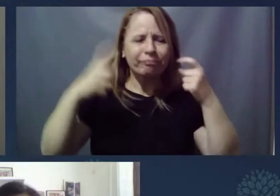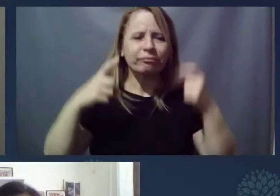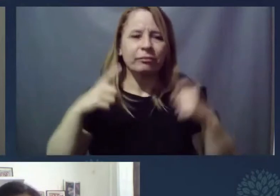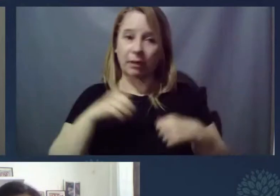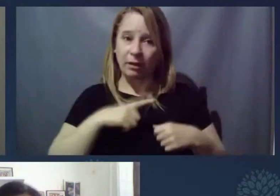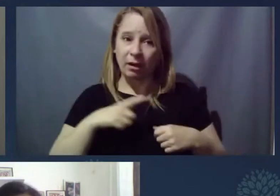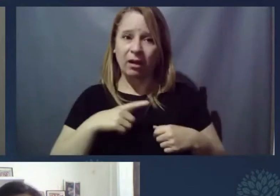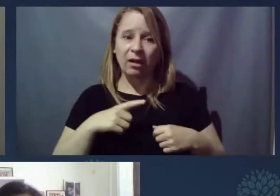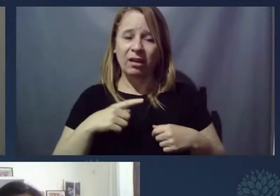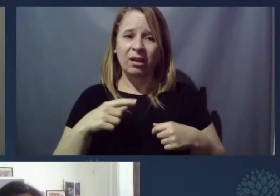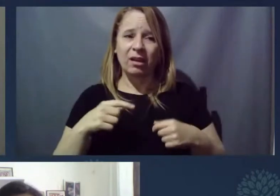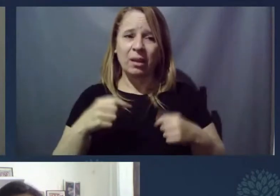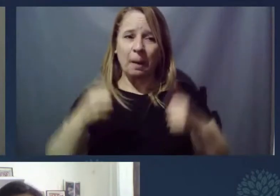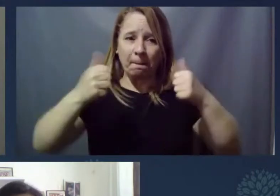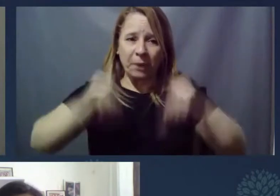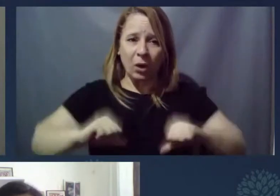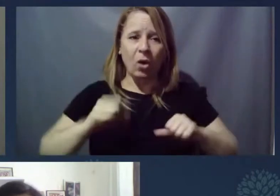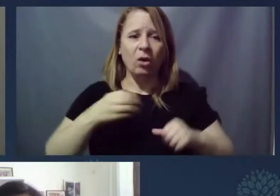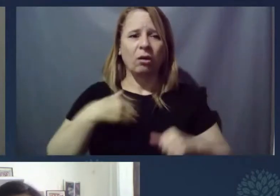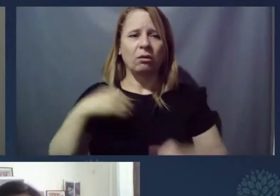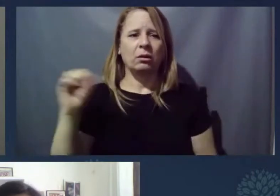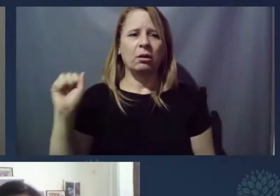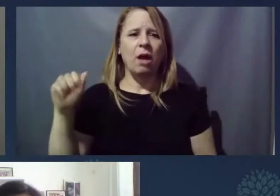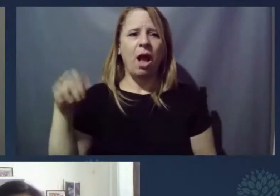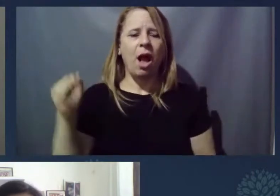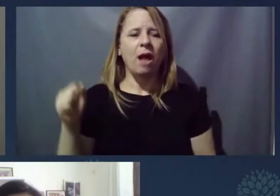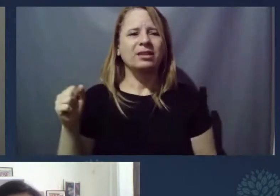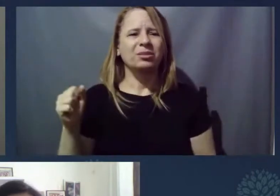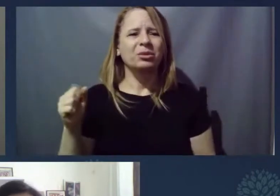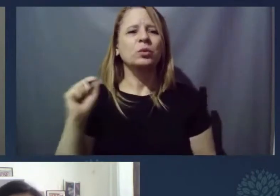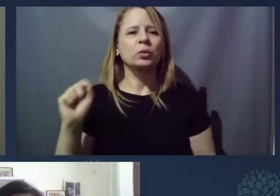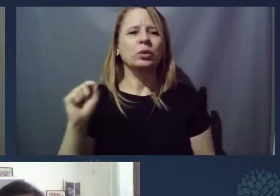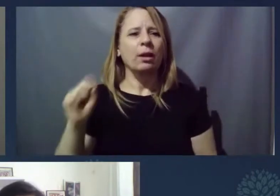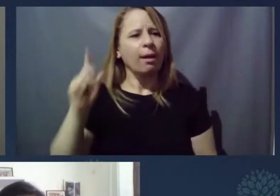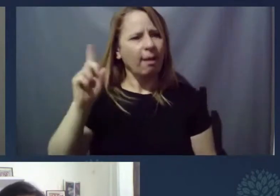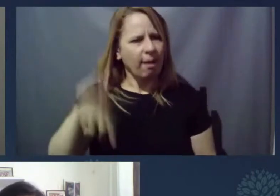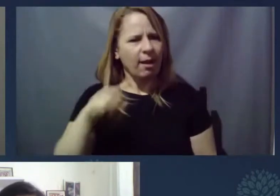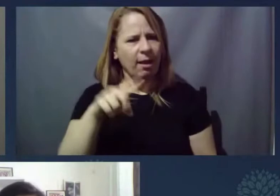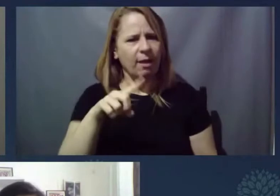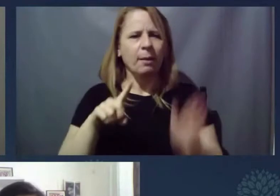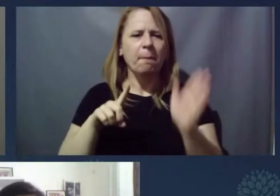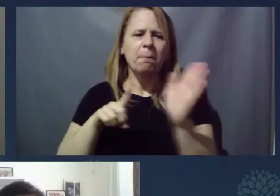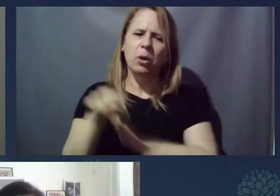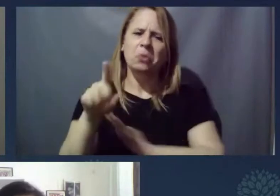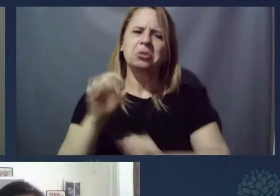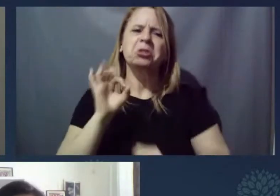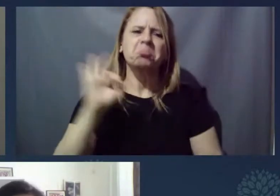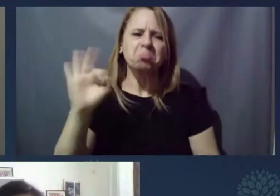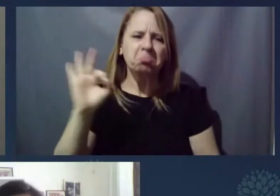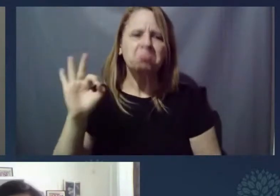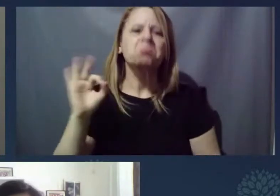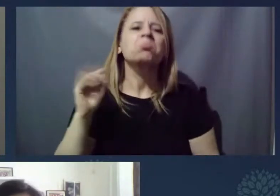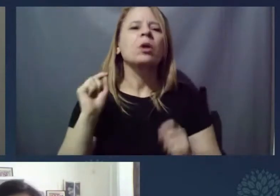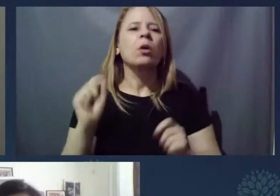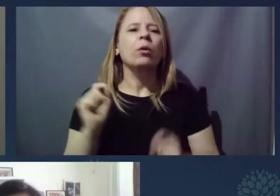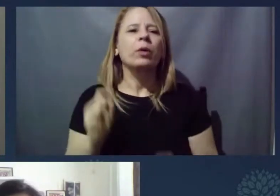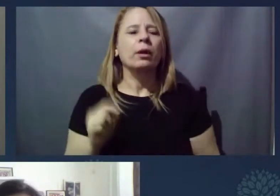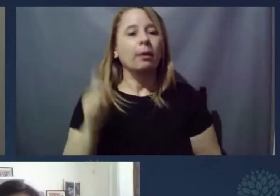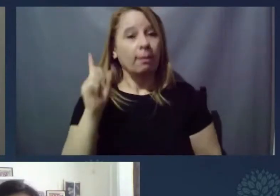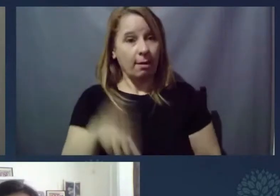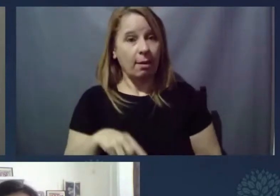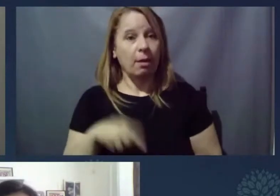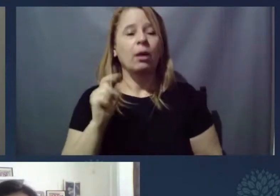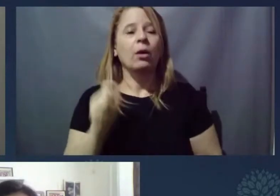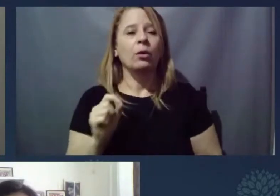crises graves? Lucas, essa pergunta é excelente e eu te falo que assim, esse inclusive é um